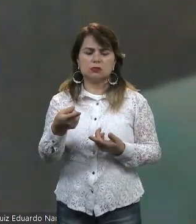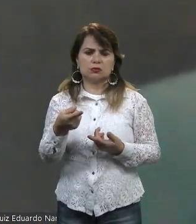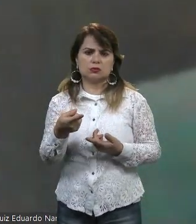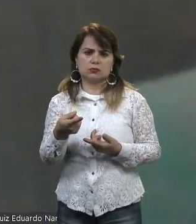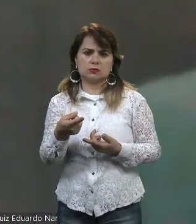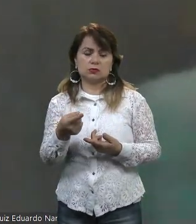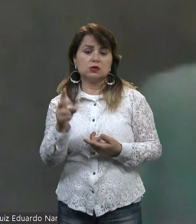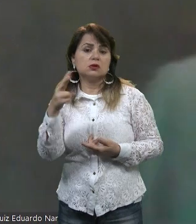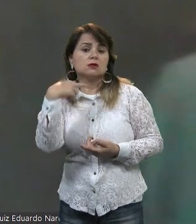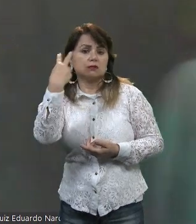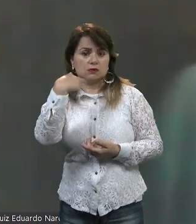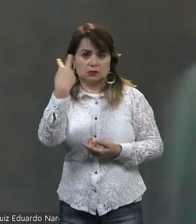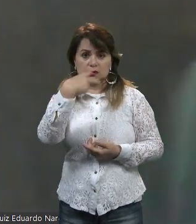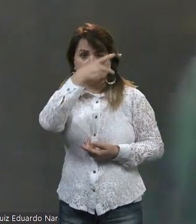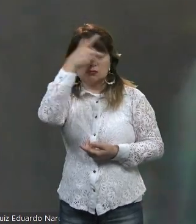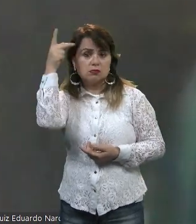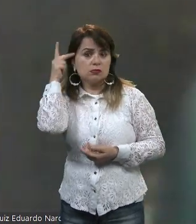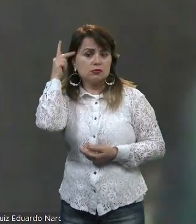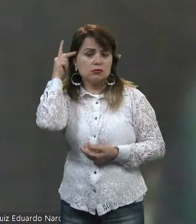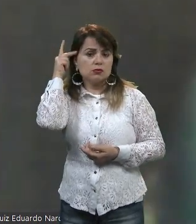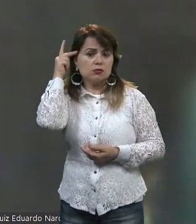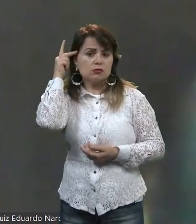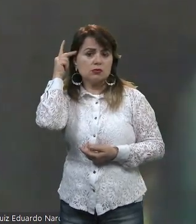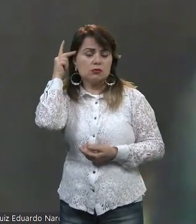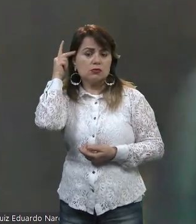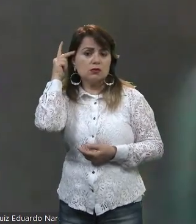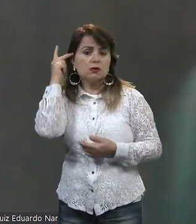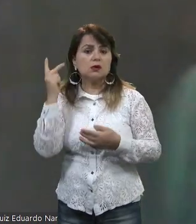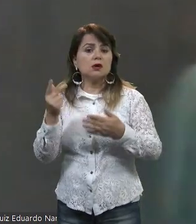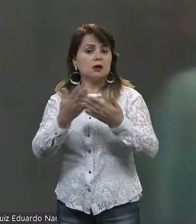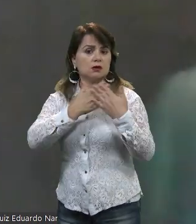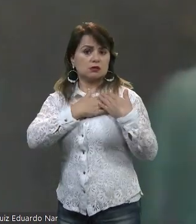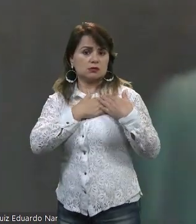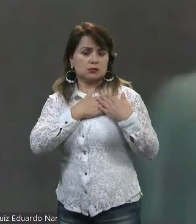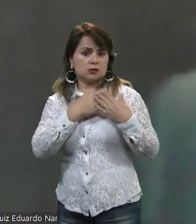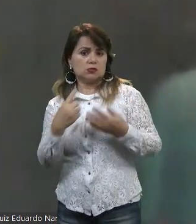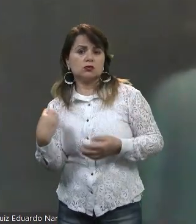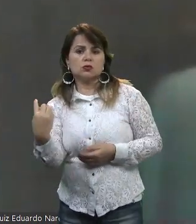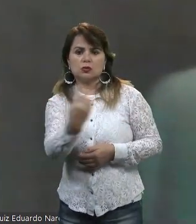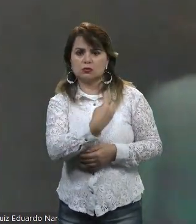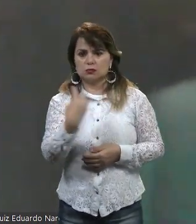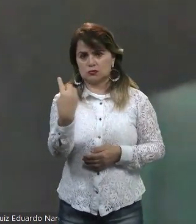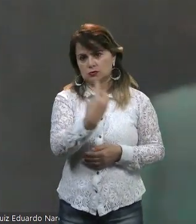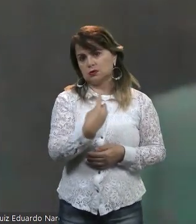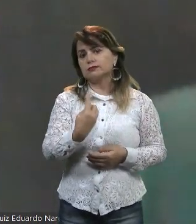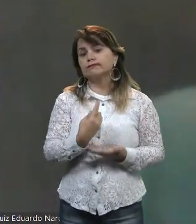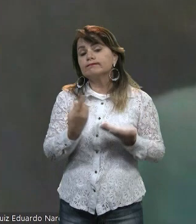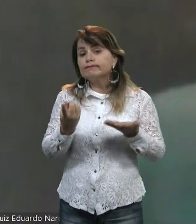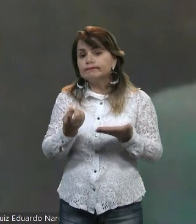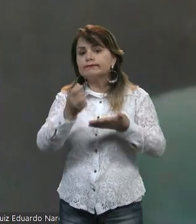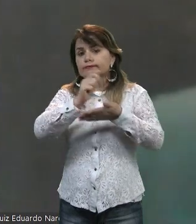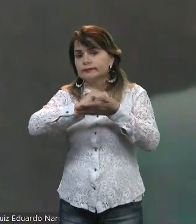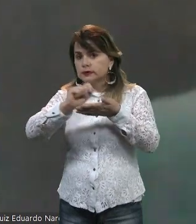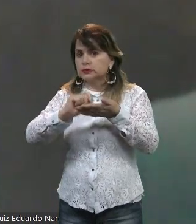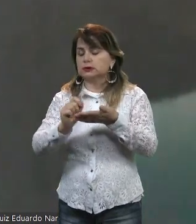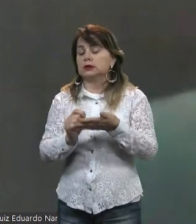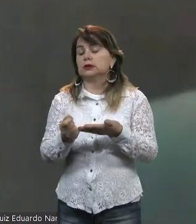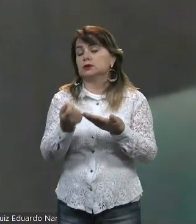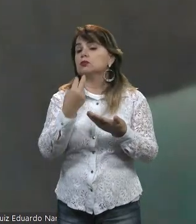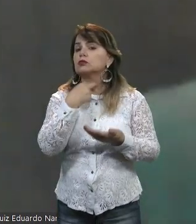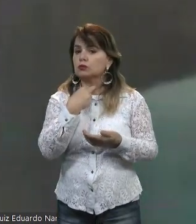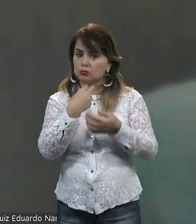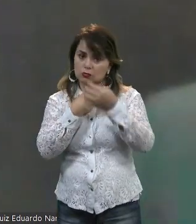os vereadores acabam sendo responsabilizados. Isso é